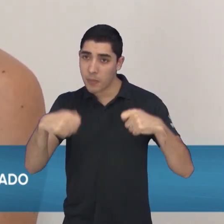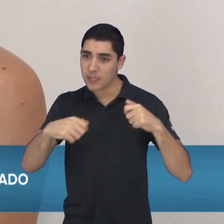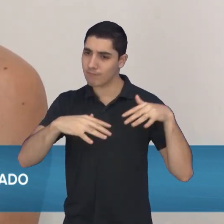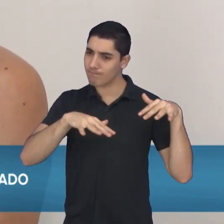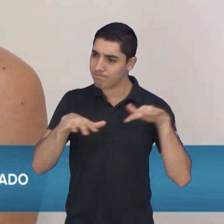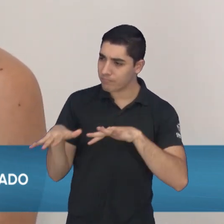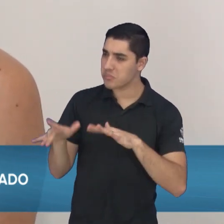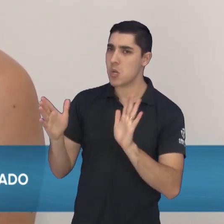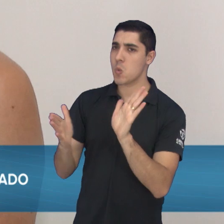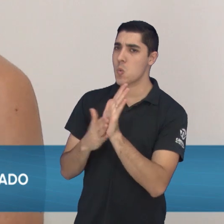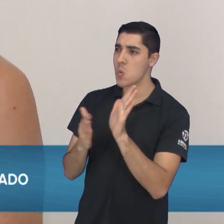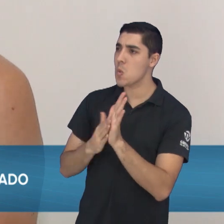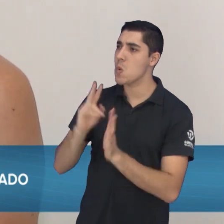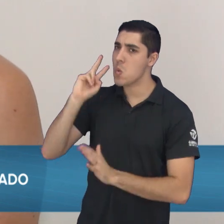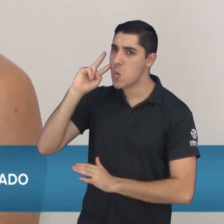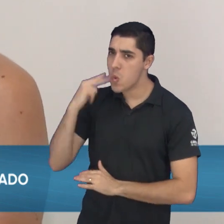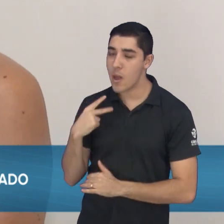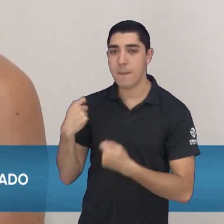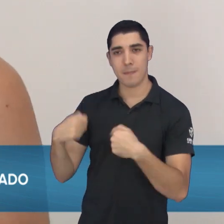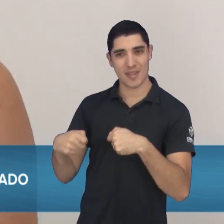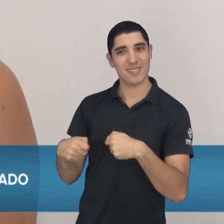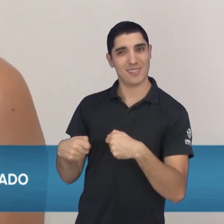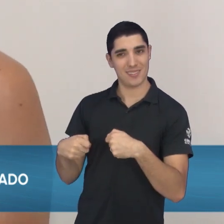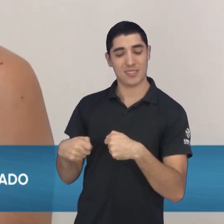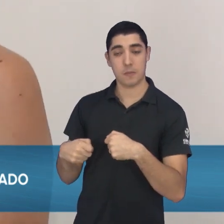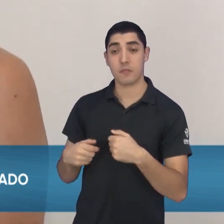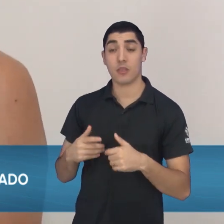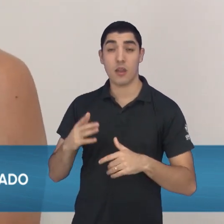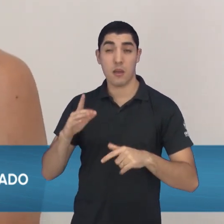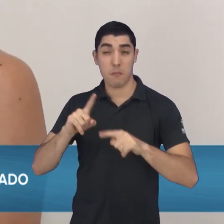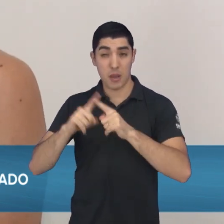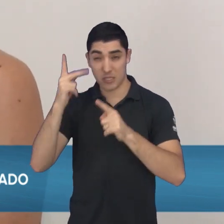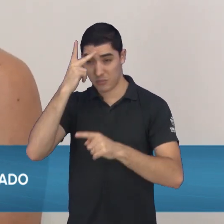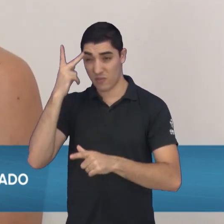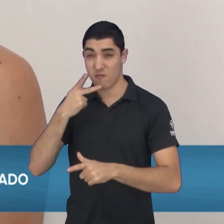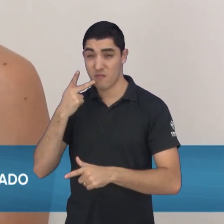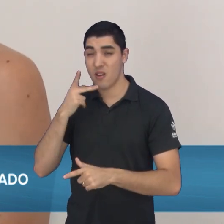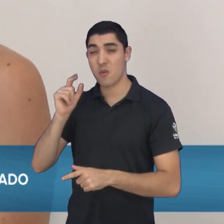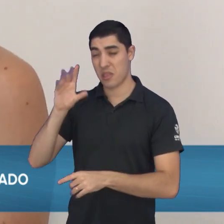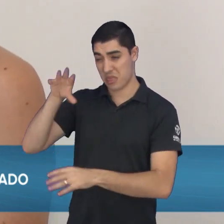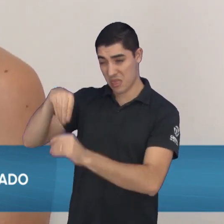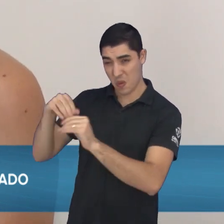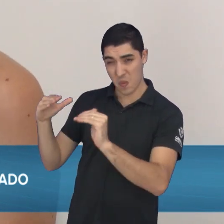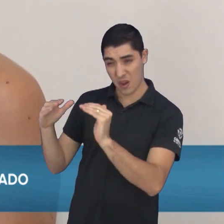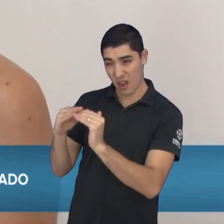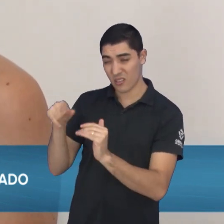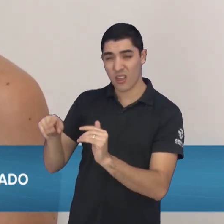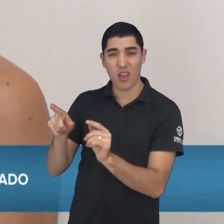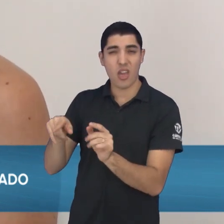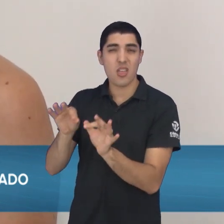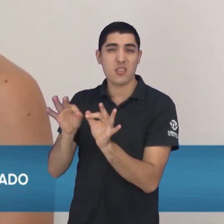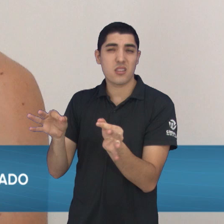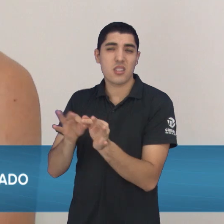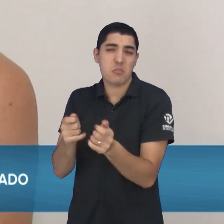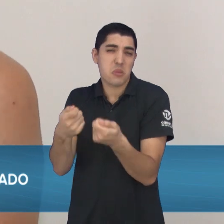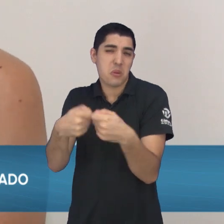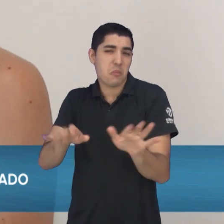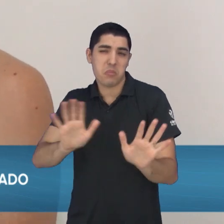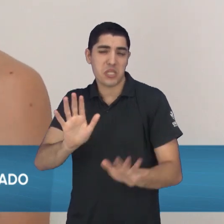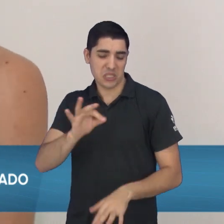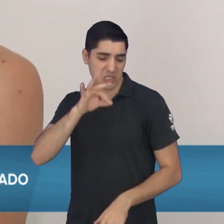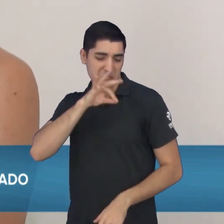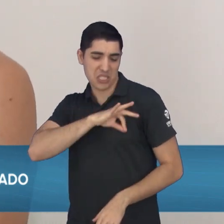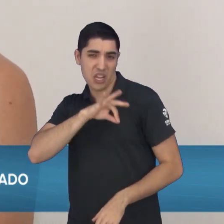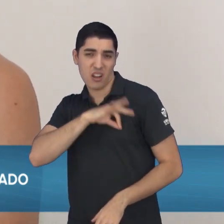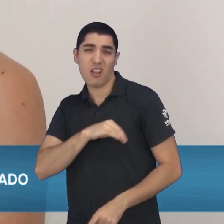faltando. E também fica uma ideia de que, esse trabalho que é feito em casa, ele é menor, né? Então, ele não precisa ser remunerado, ele é feito